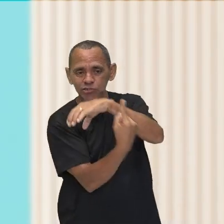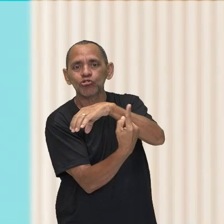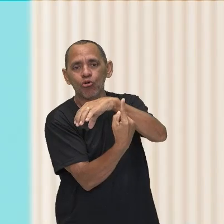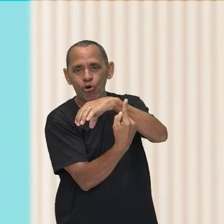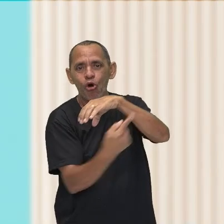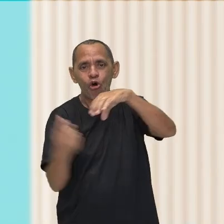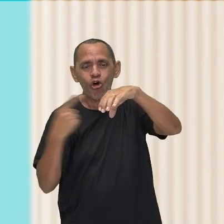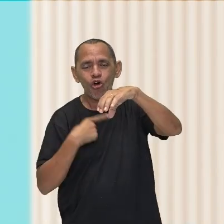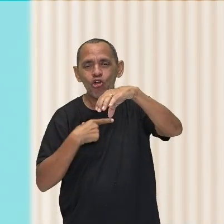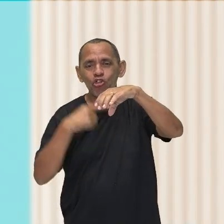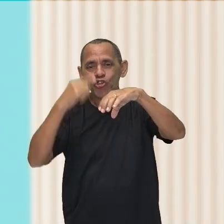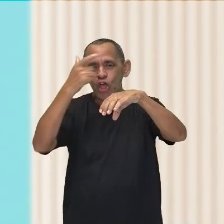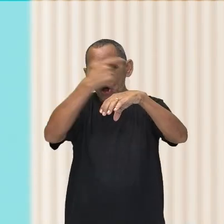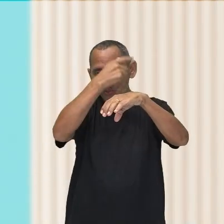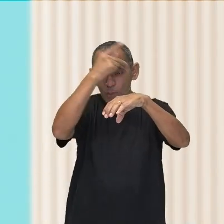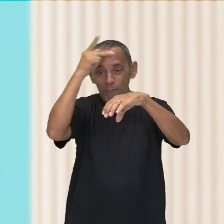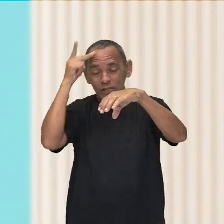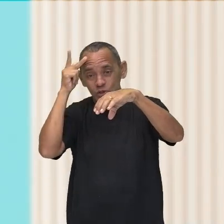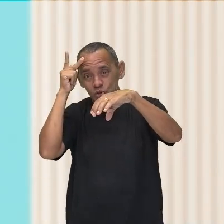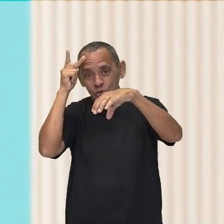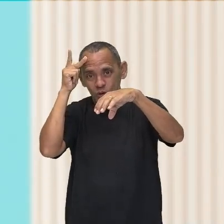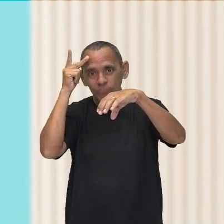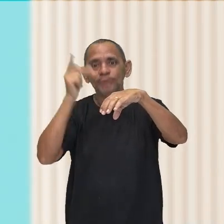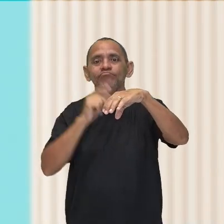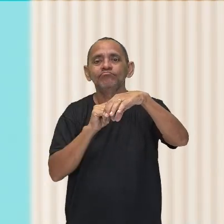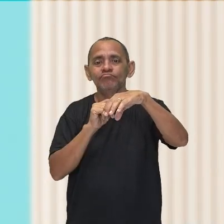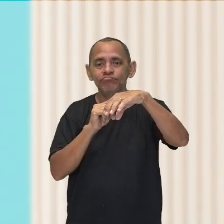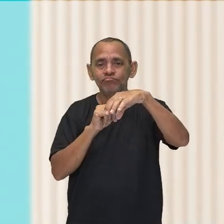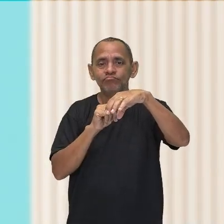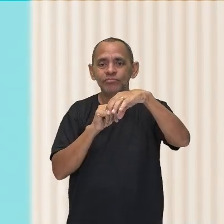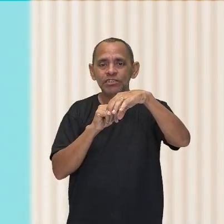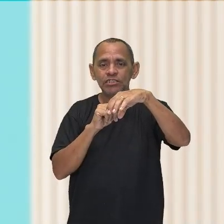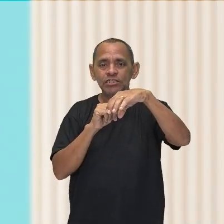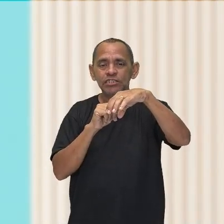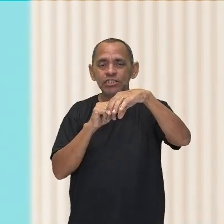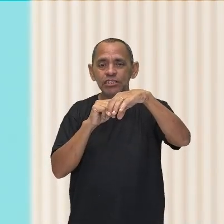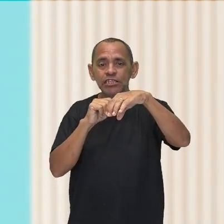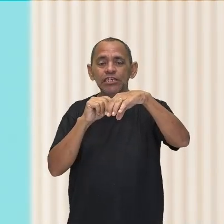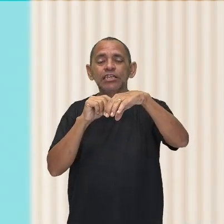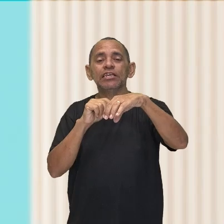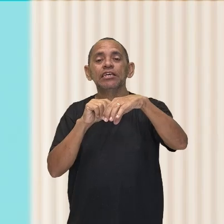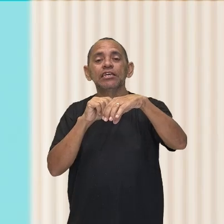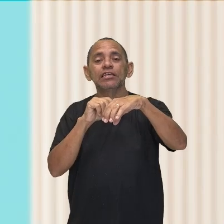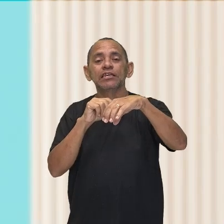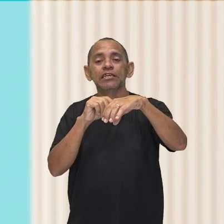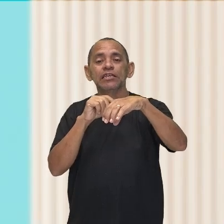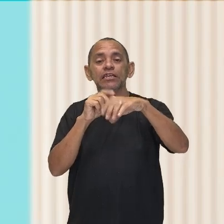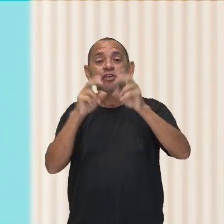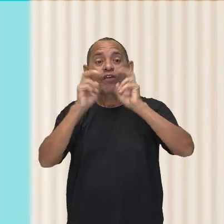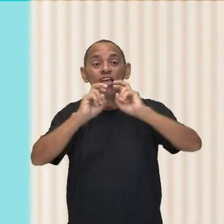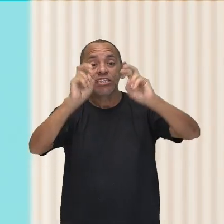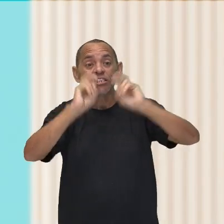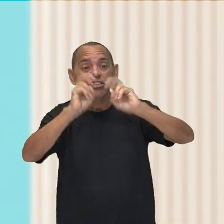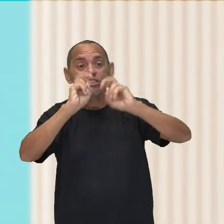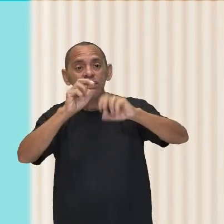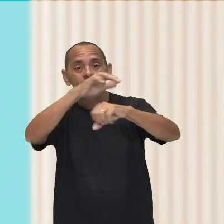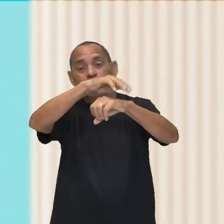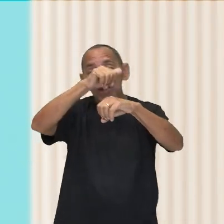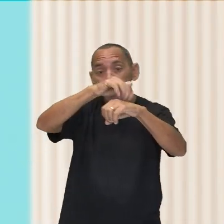equipe, né? Por meio de códigos que eles combinam entre eles, para saber qual é a direção, se é para o canto direito